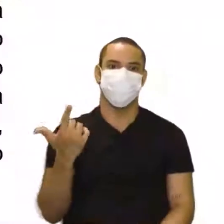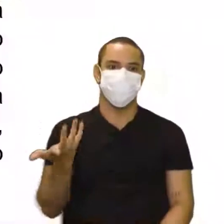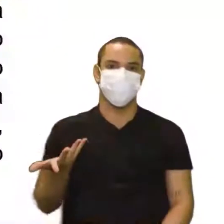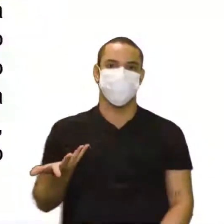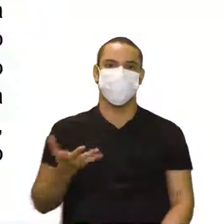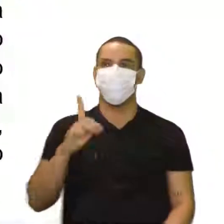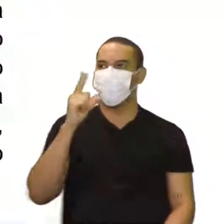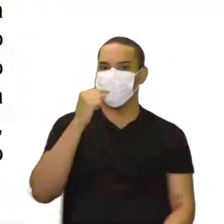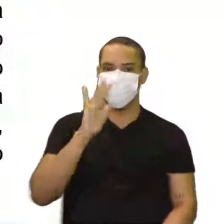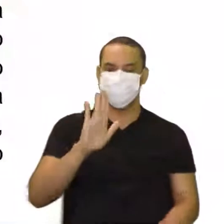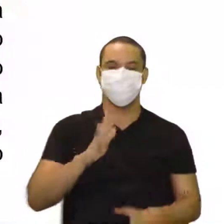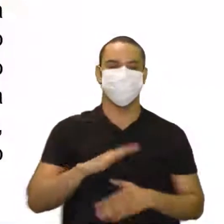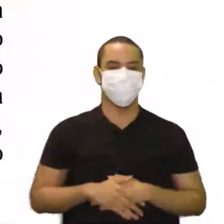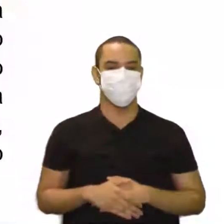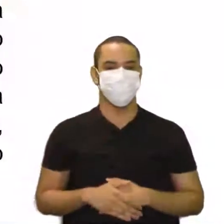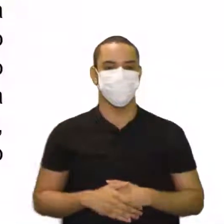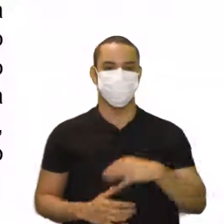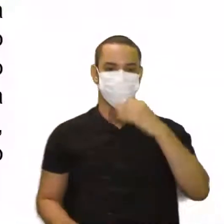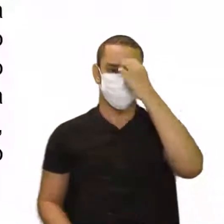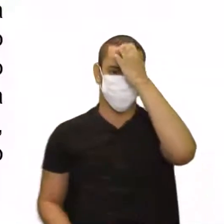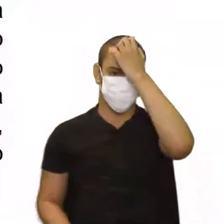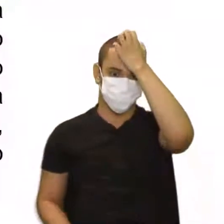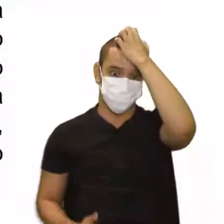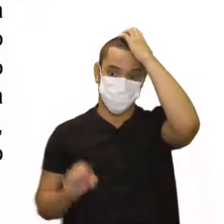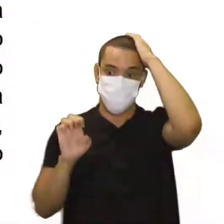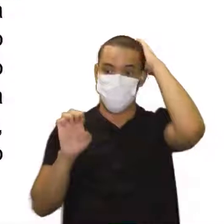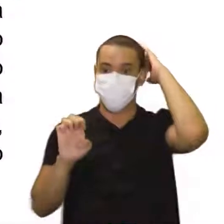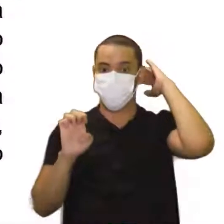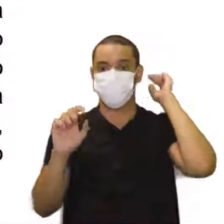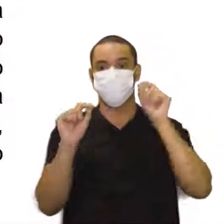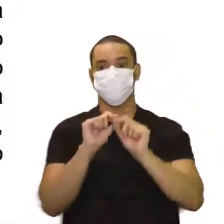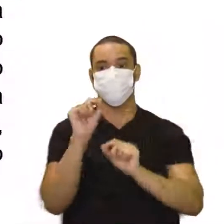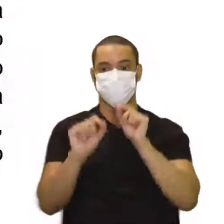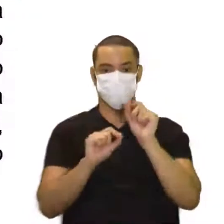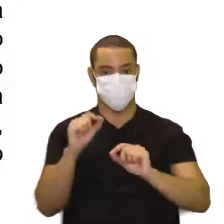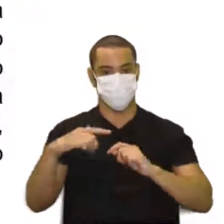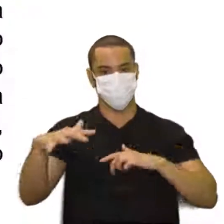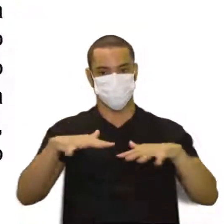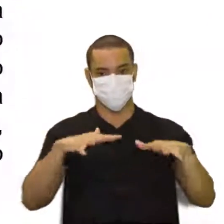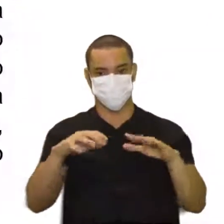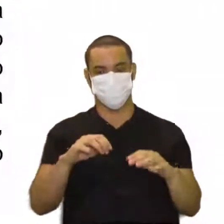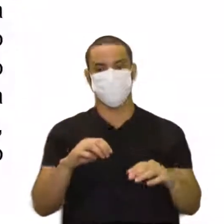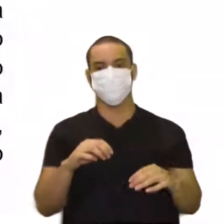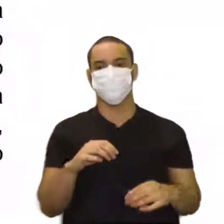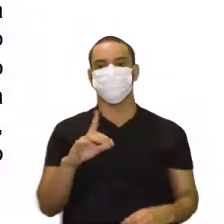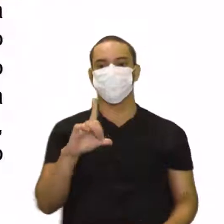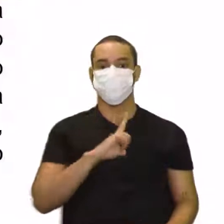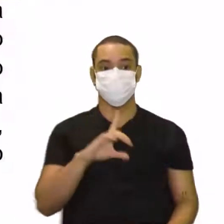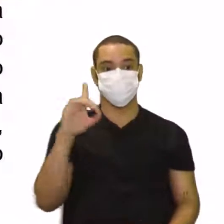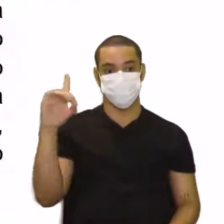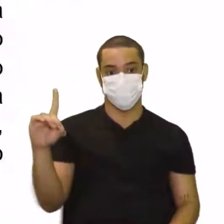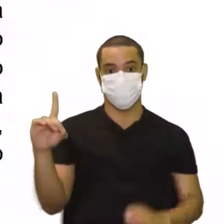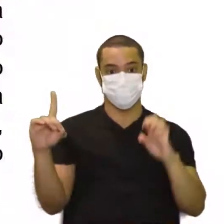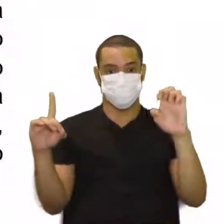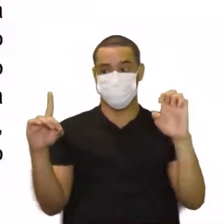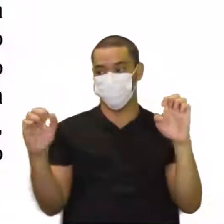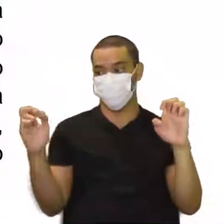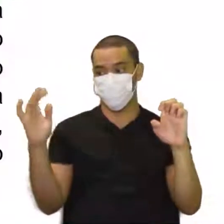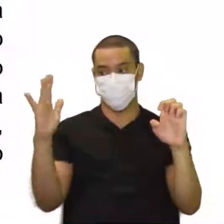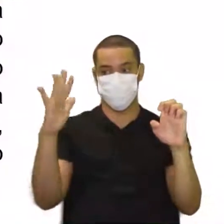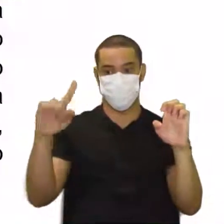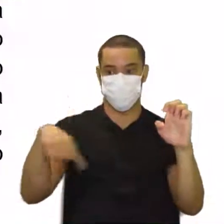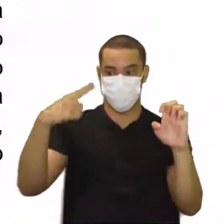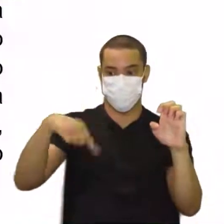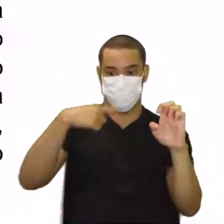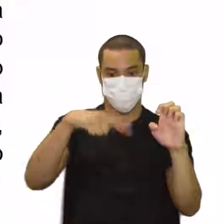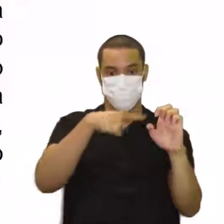aqui. Então, olha só, alternativa E. Movendo-se a espira da direita para a esquerda e